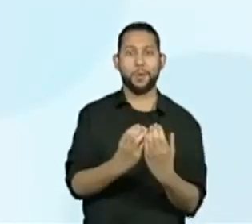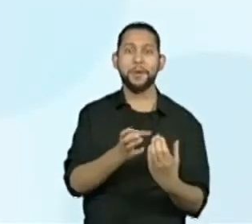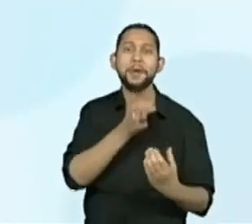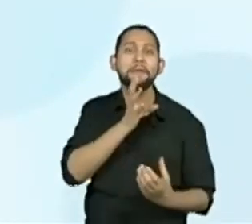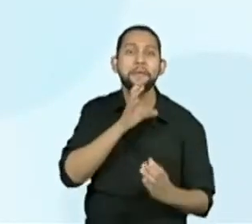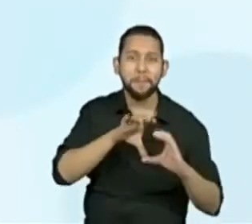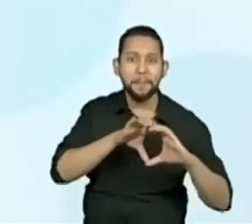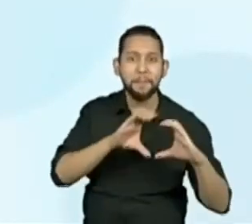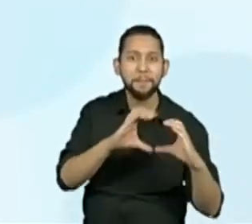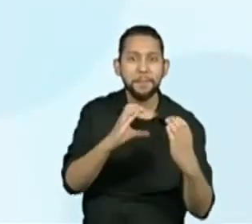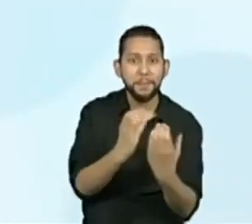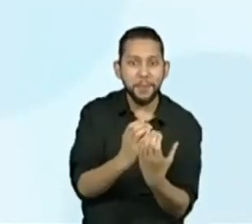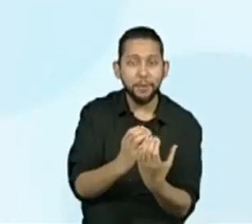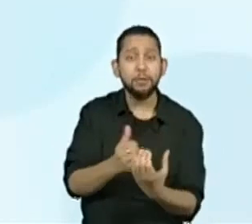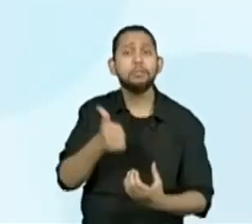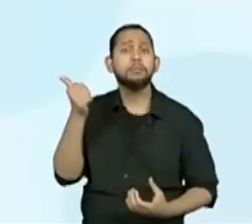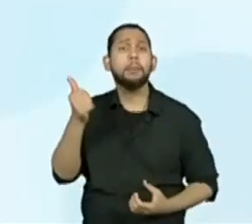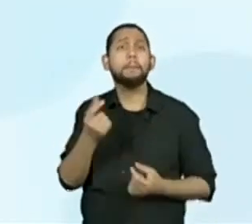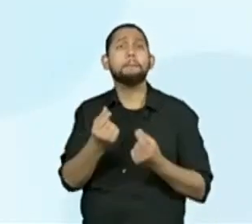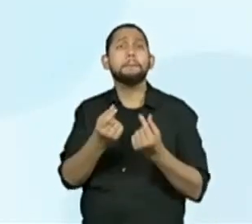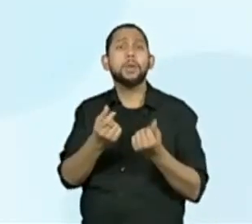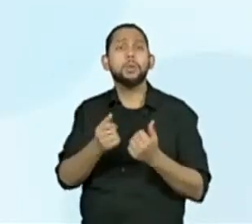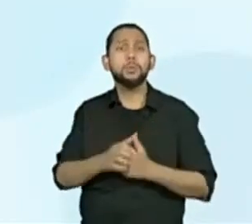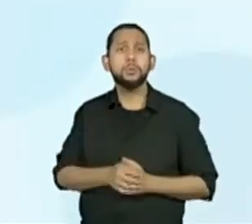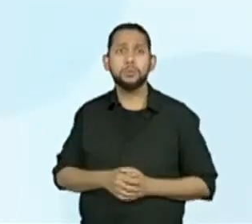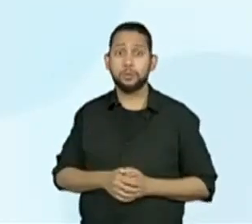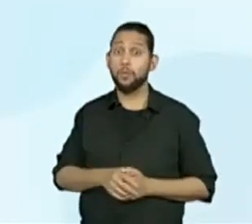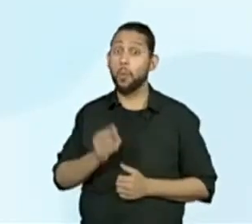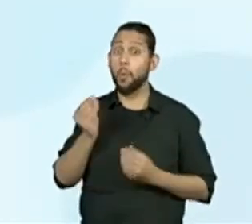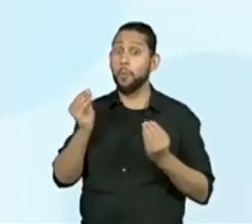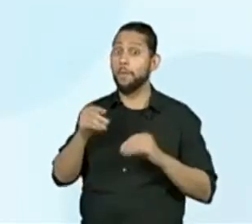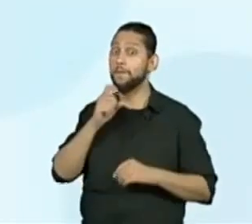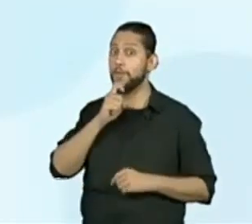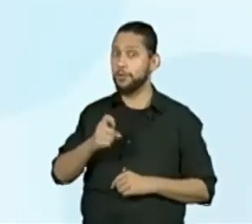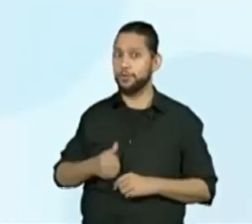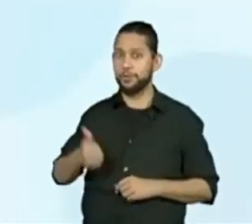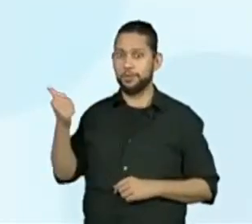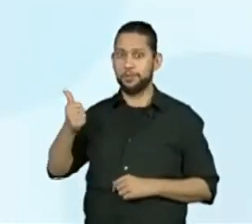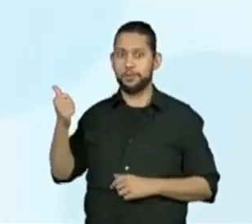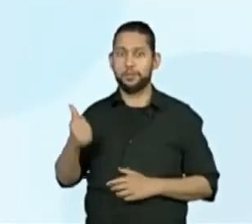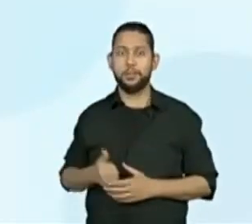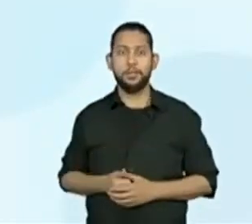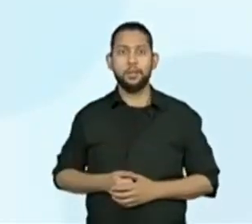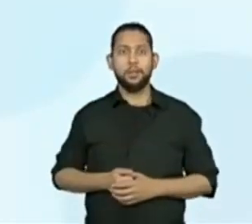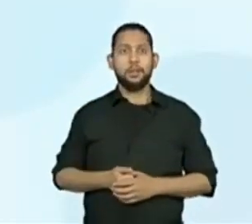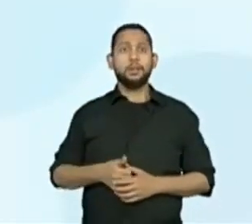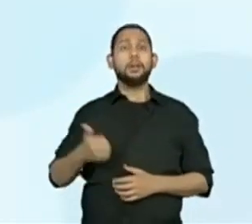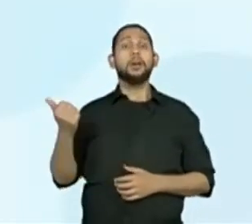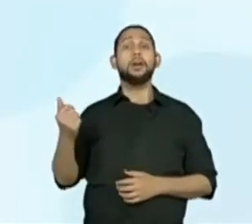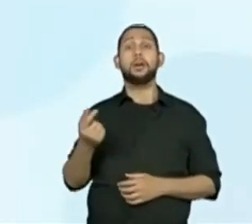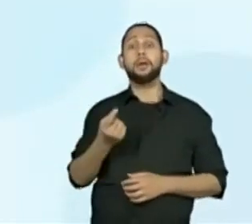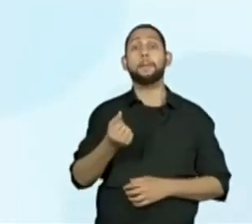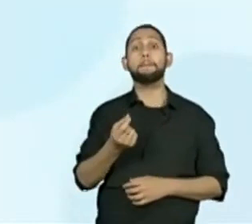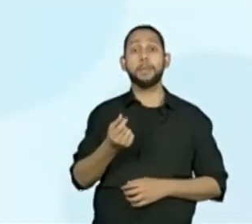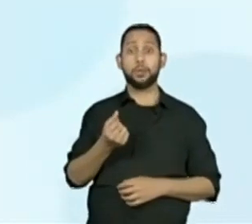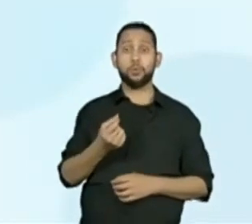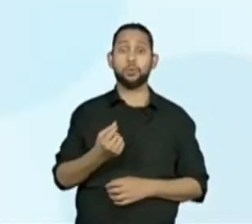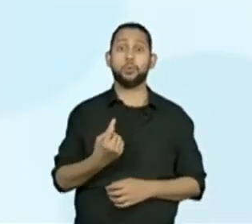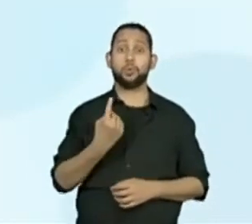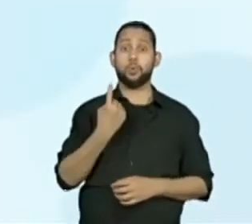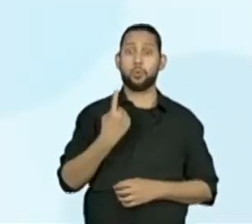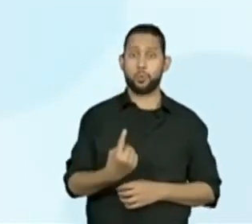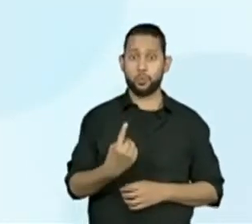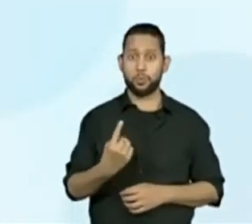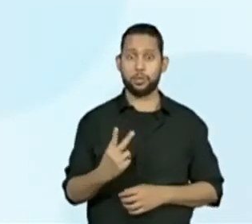quilo da abóbora eu vou escrever de verdinho tá bom qual é o preço do